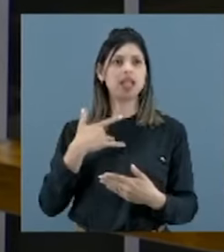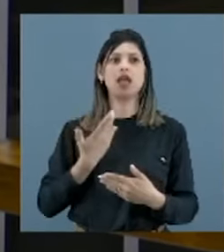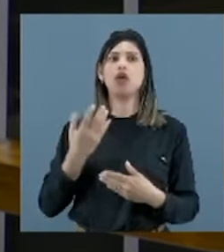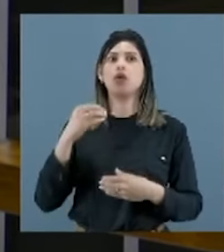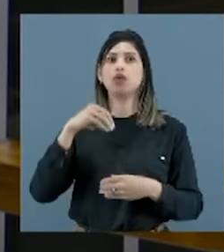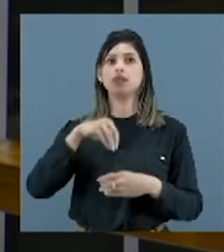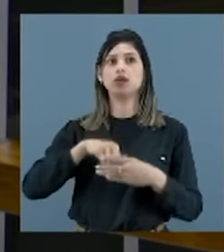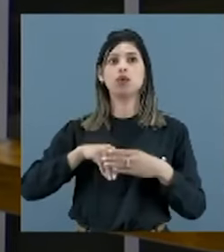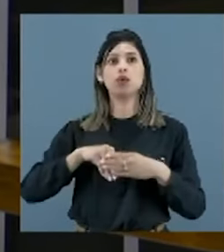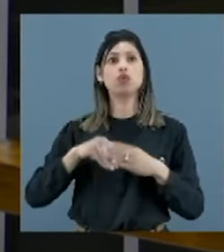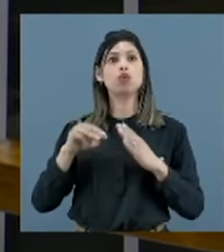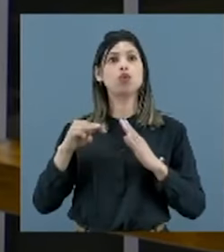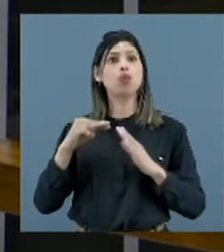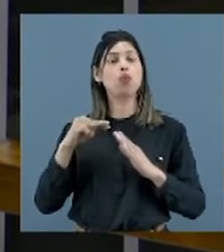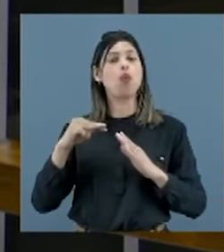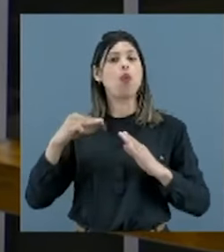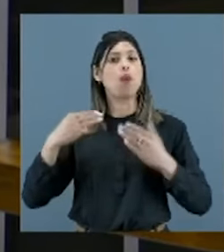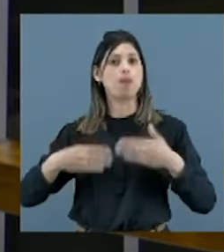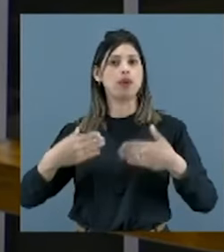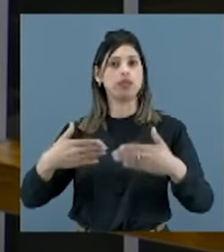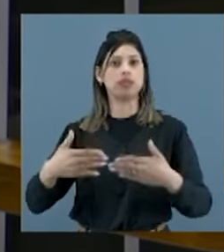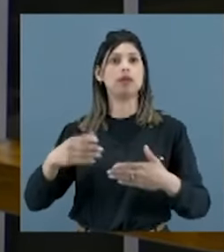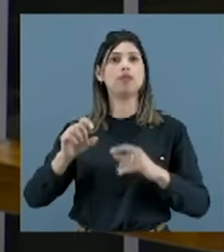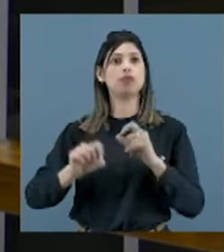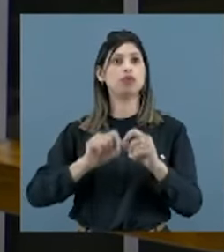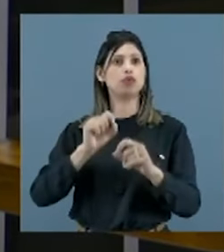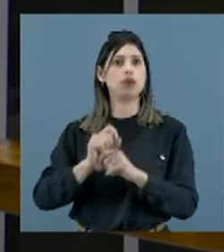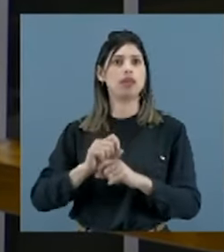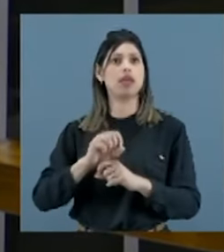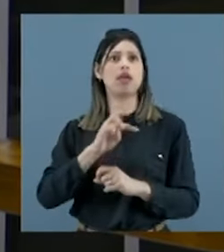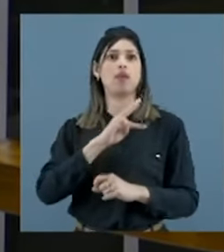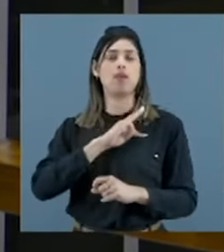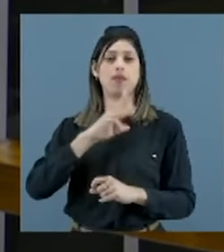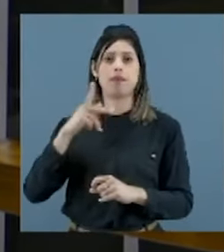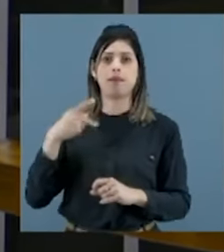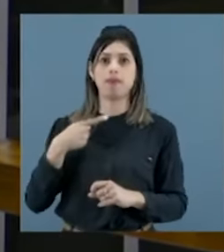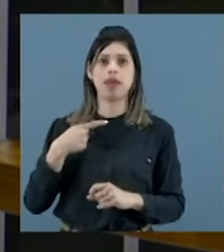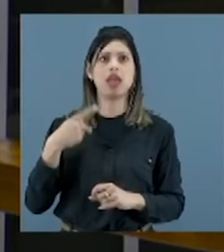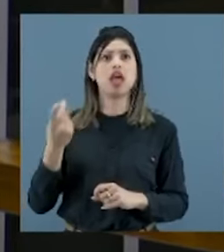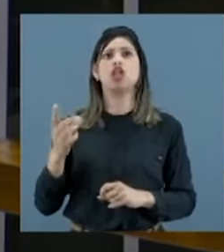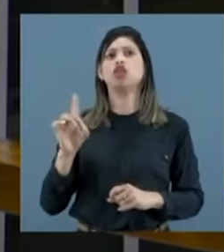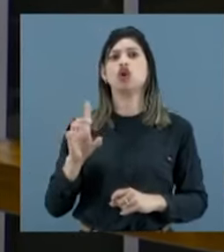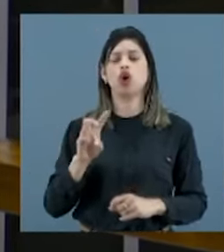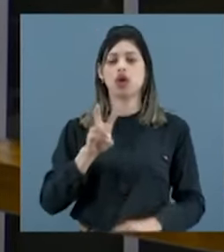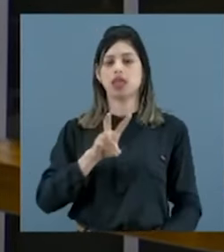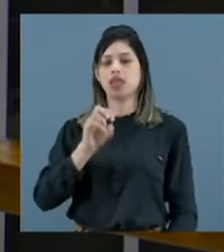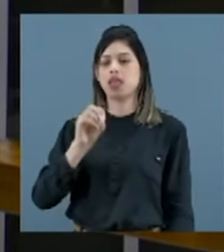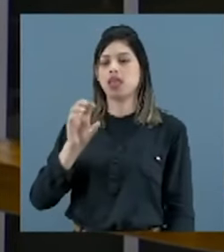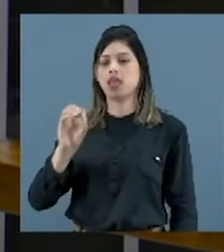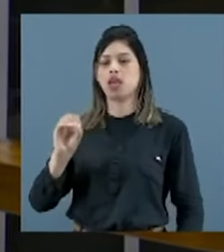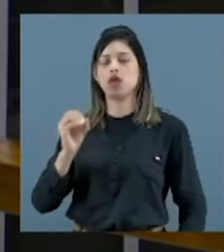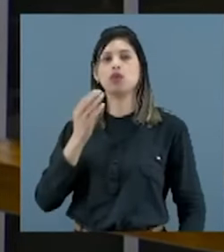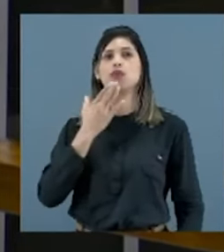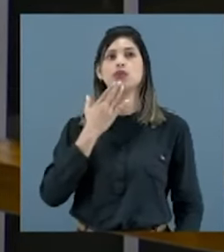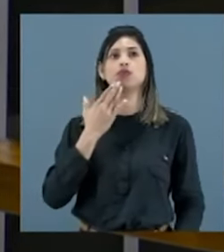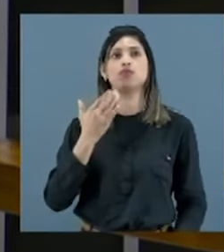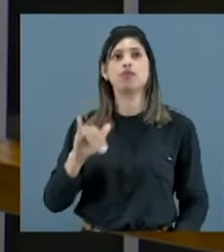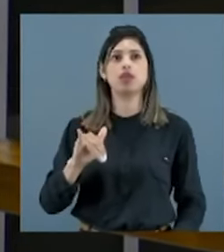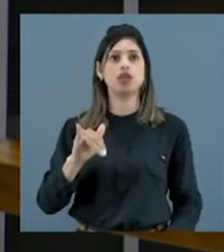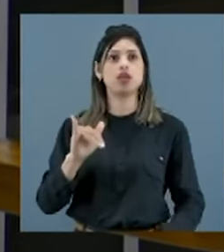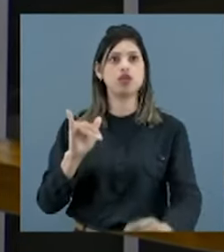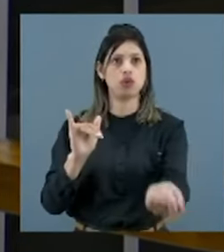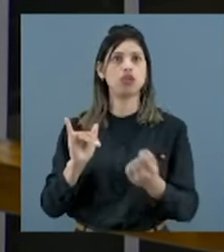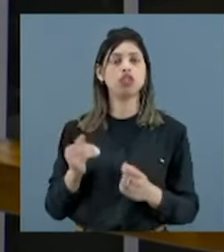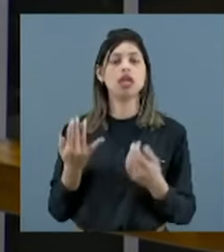municípios, são 500 milhões. Os prefeitos estão aqui hoje e uma da pauta dos prefeitos é a liberação desses